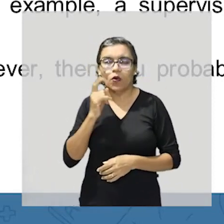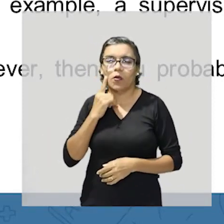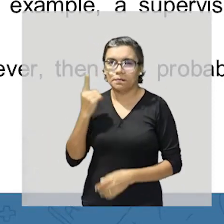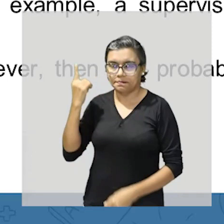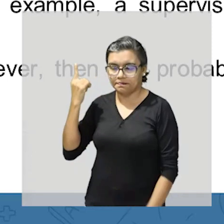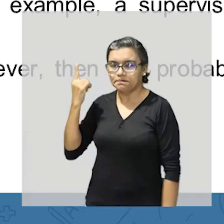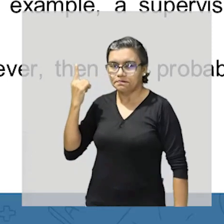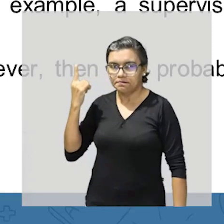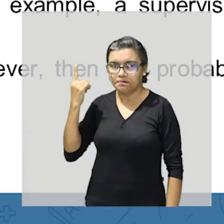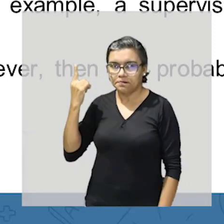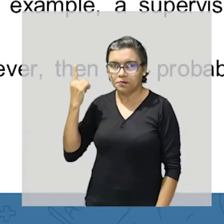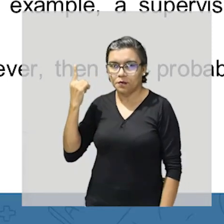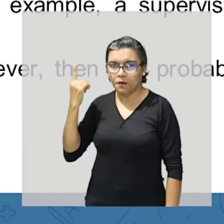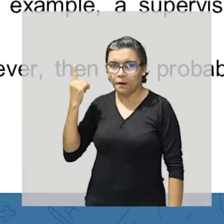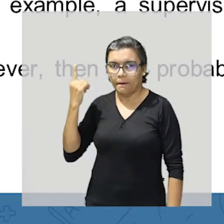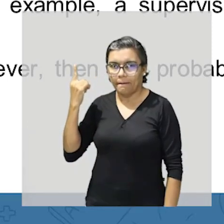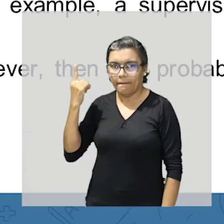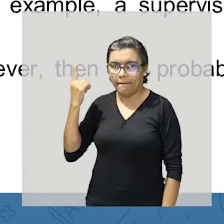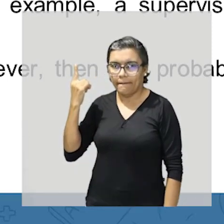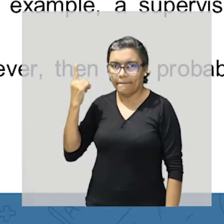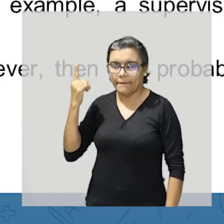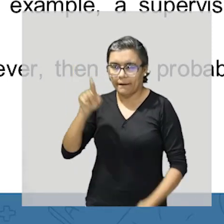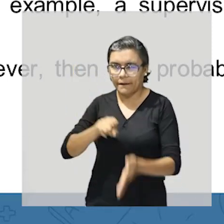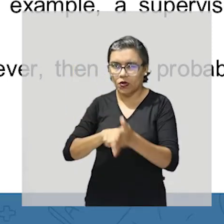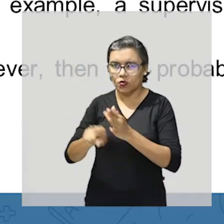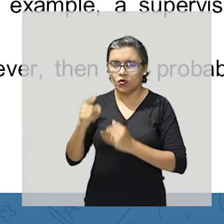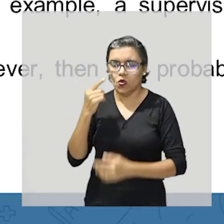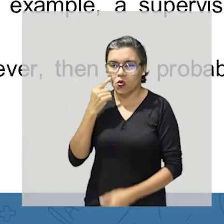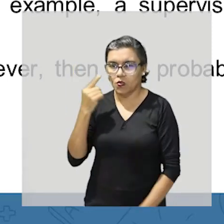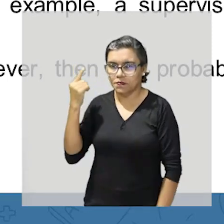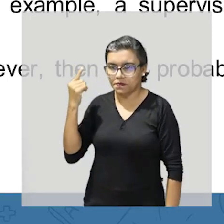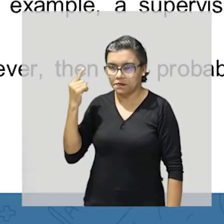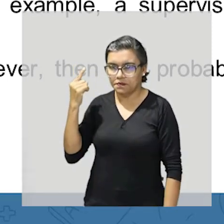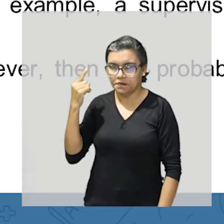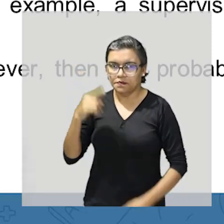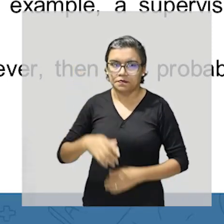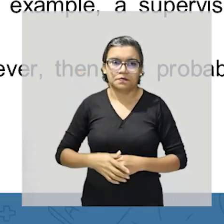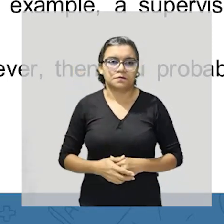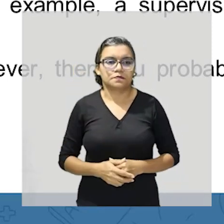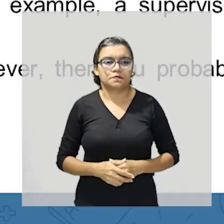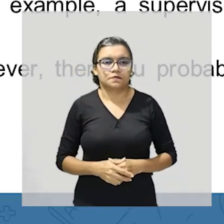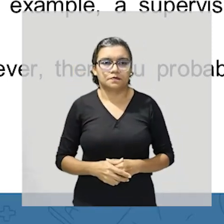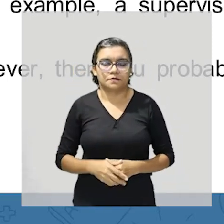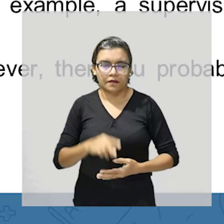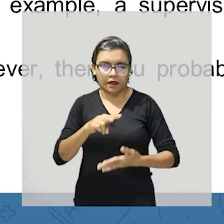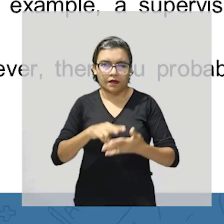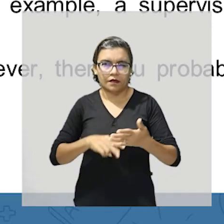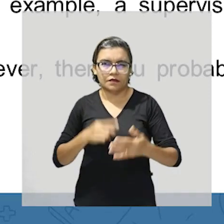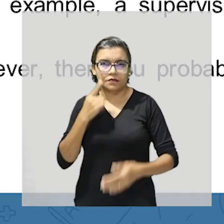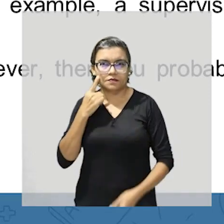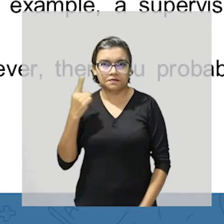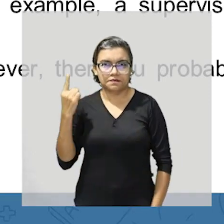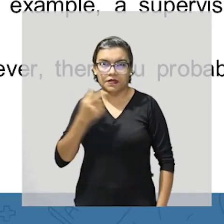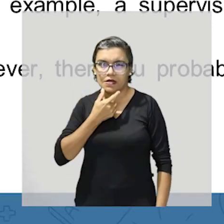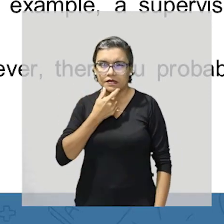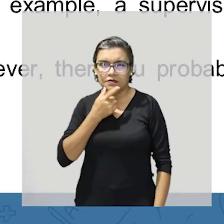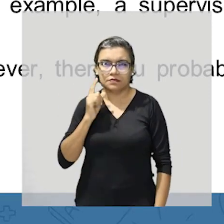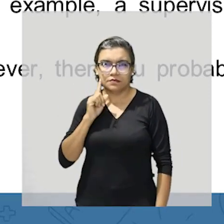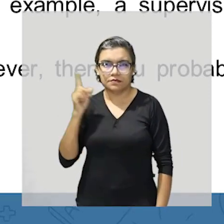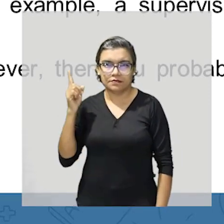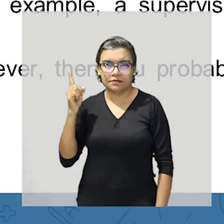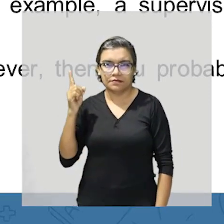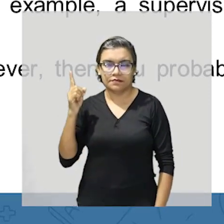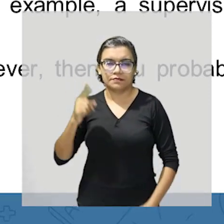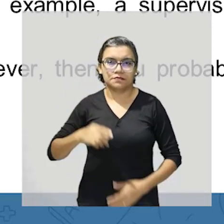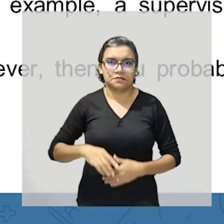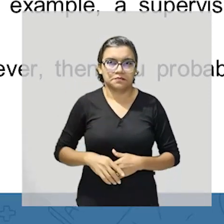The sentence in which contrasting ideas can be reflected by one of the linking